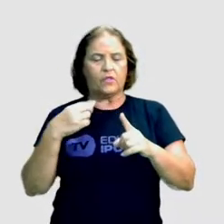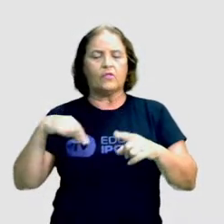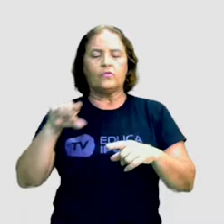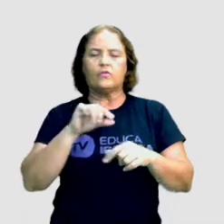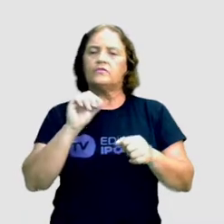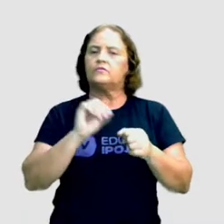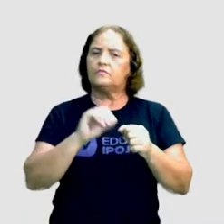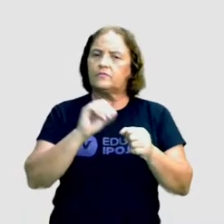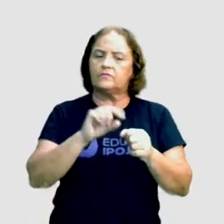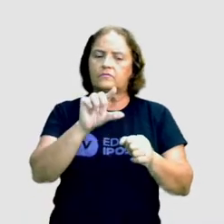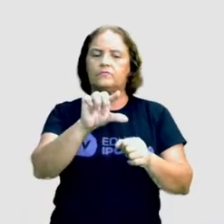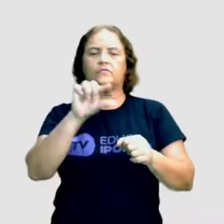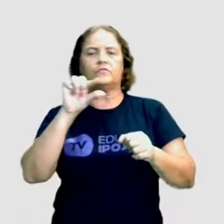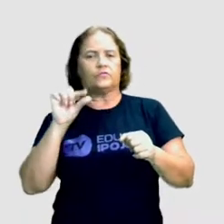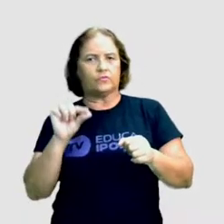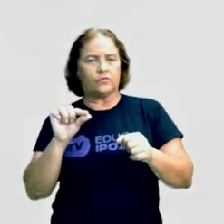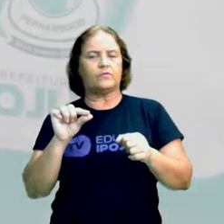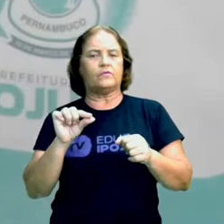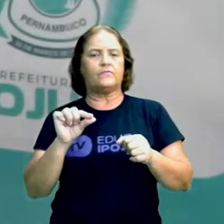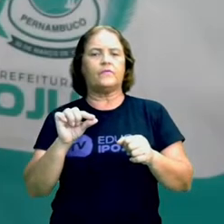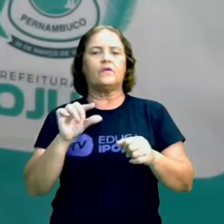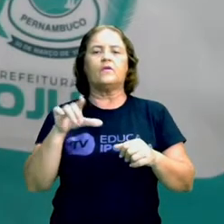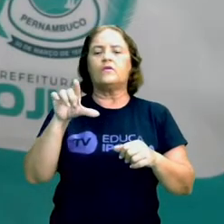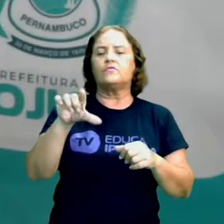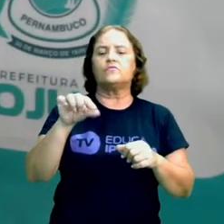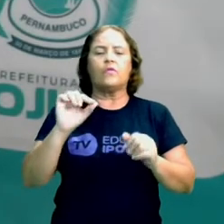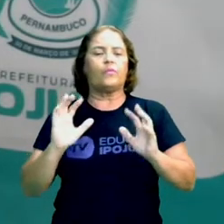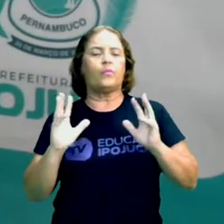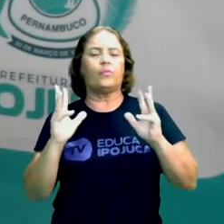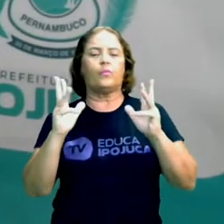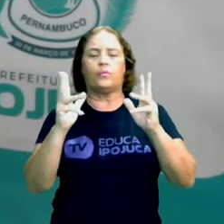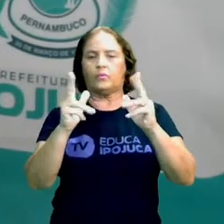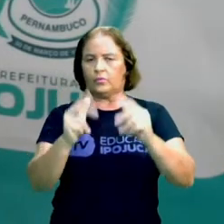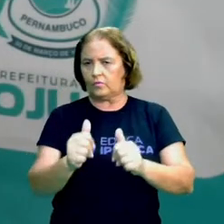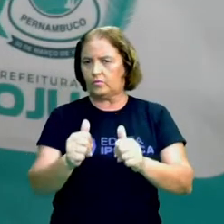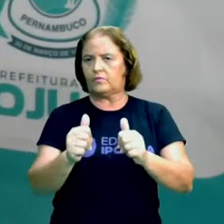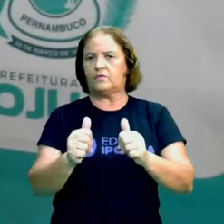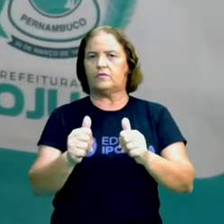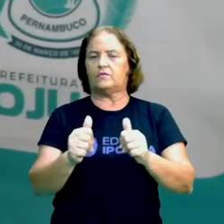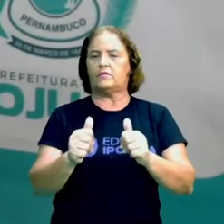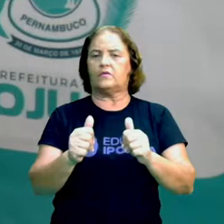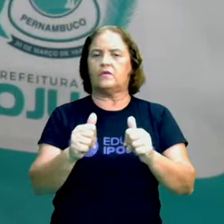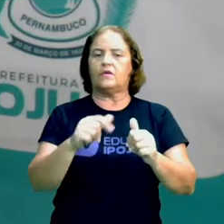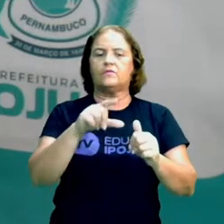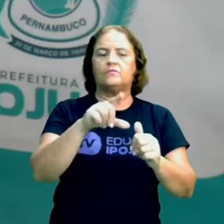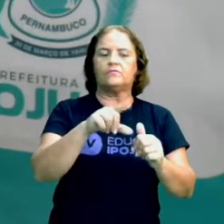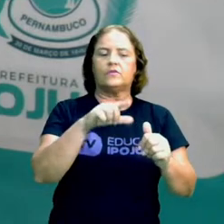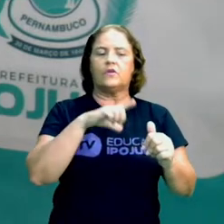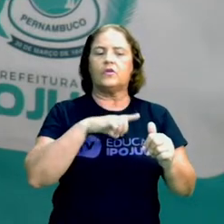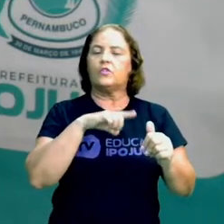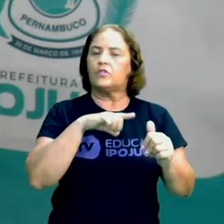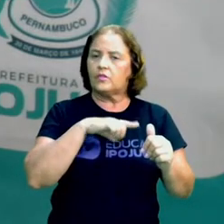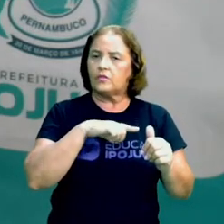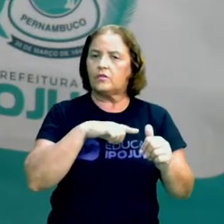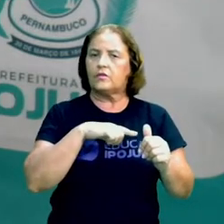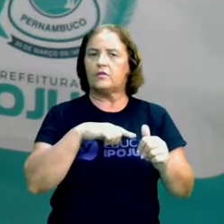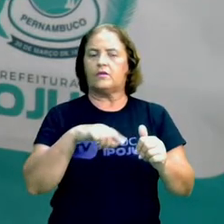curadoria. Tá certo? Estamos selecionando entre todas aquelas possibilidades, aquelas que são